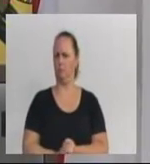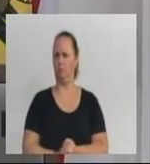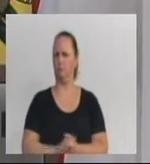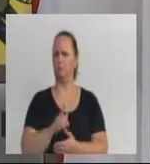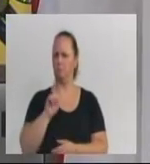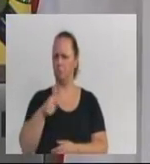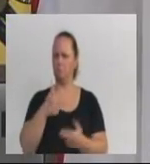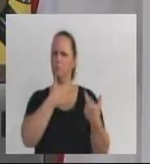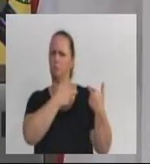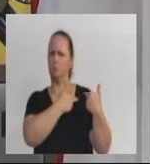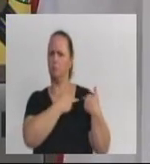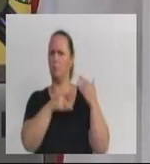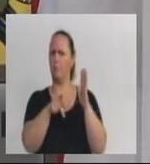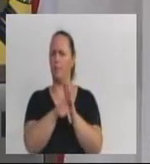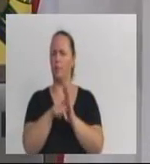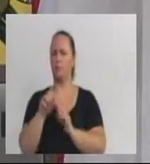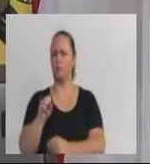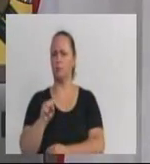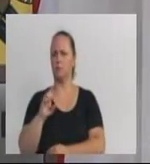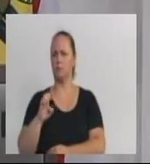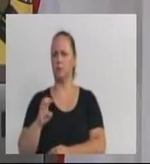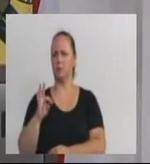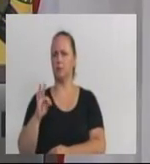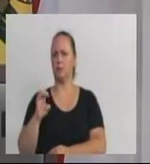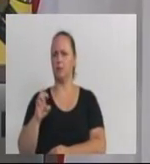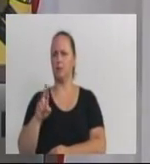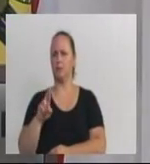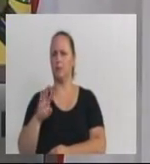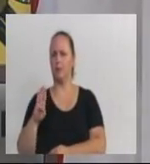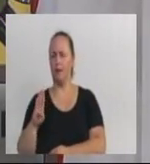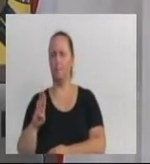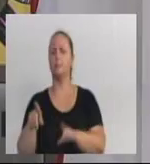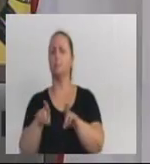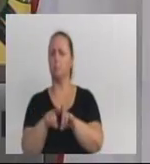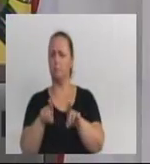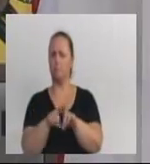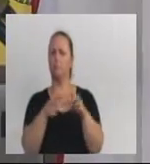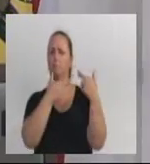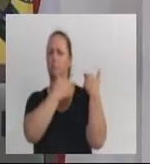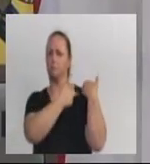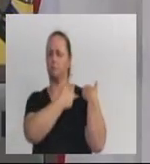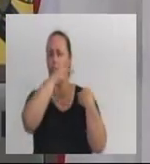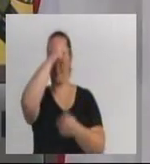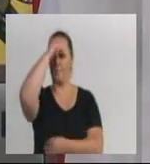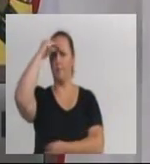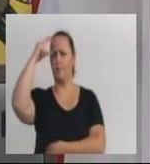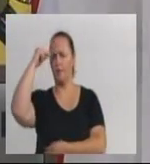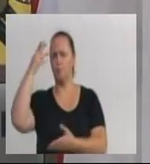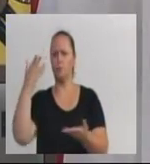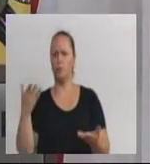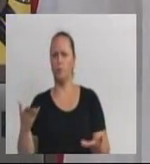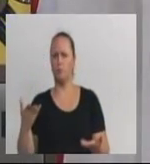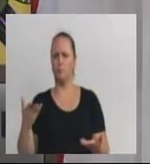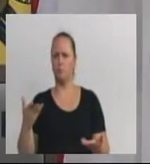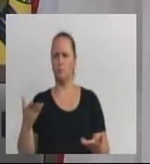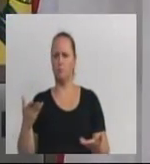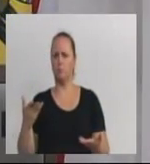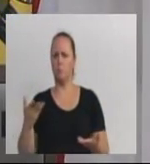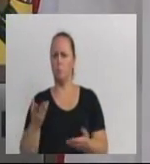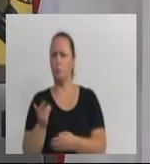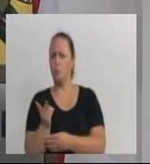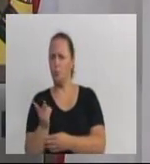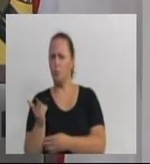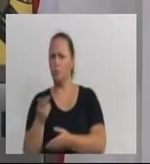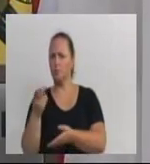CETERB? Não é responsabilidade do Executivo Municipal, que assinou o contrato,